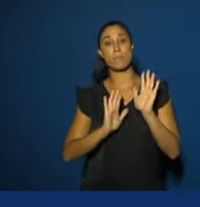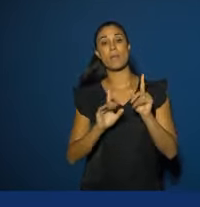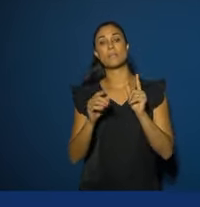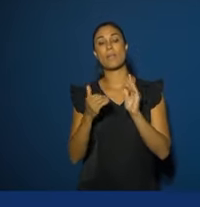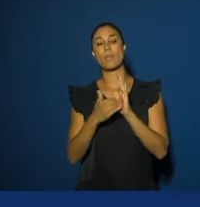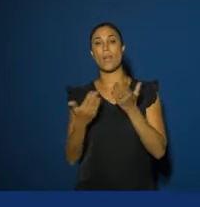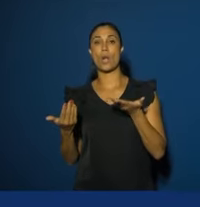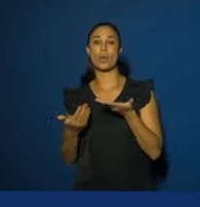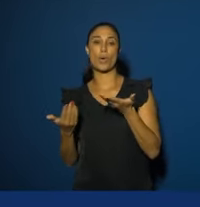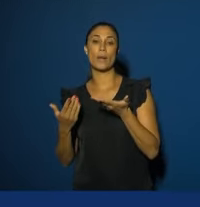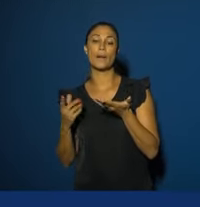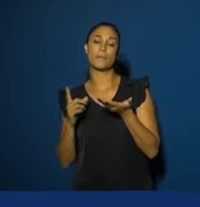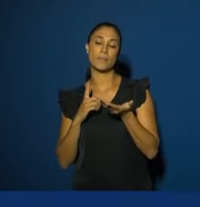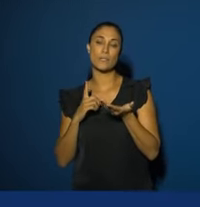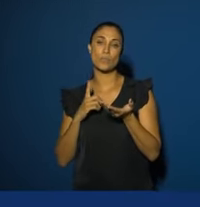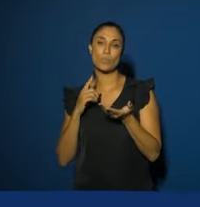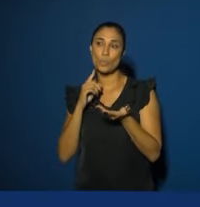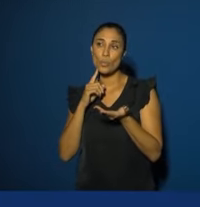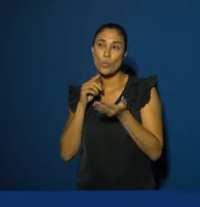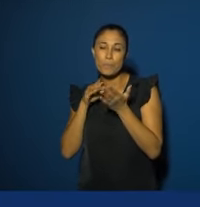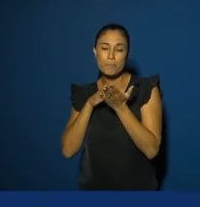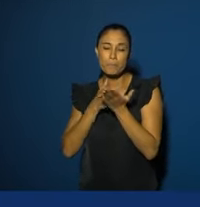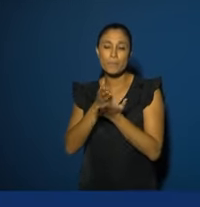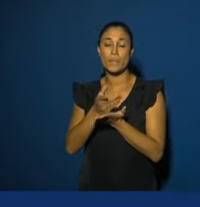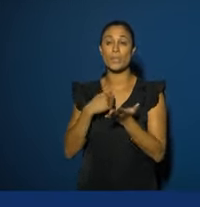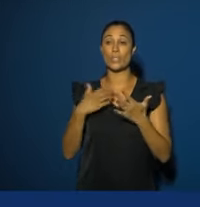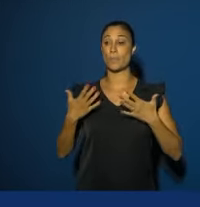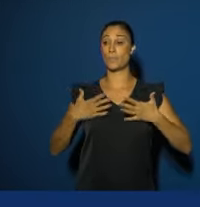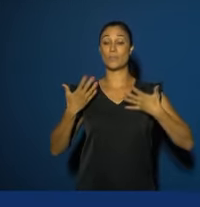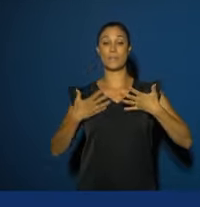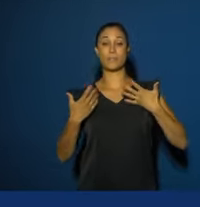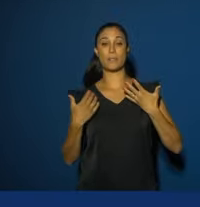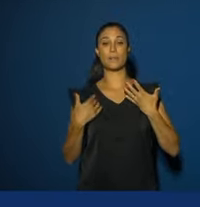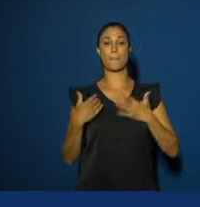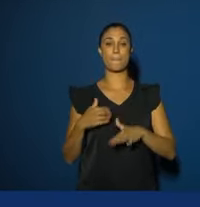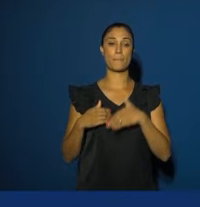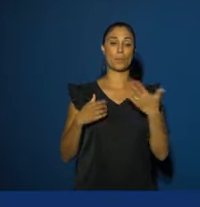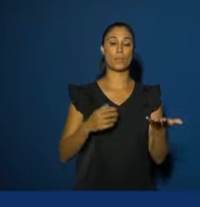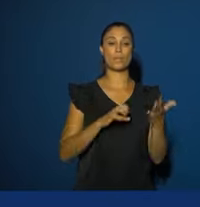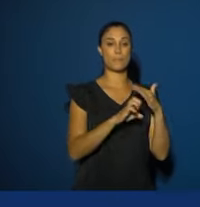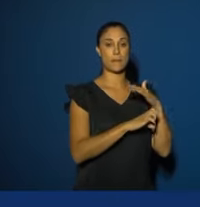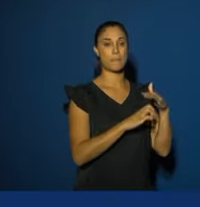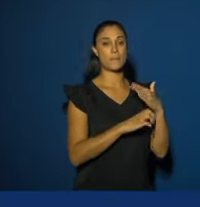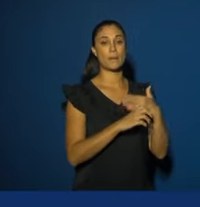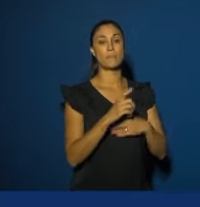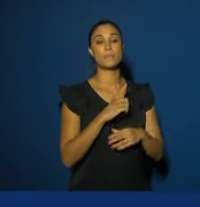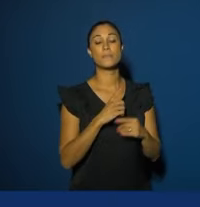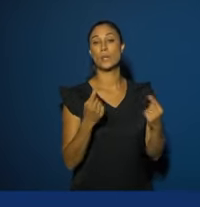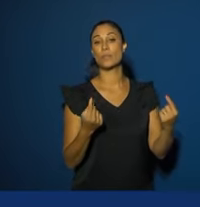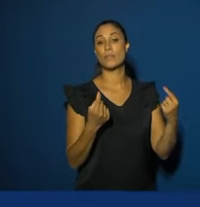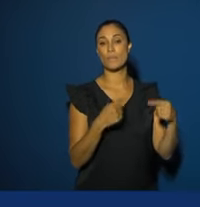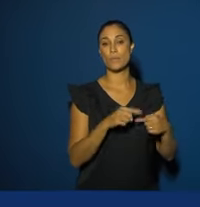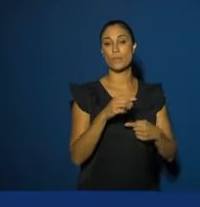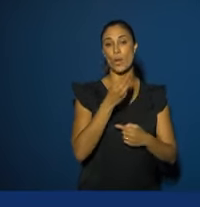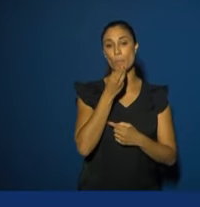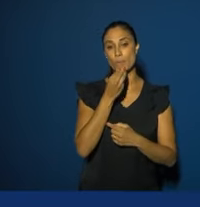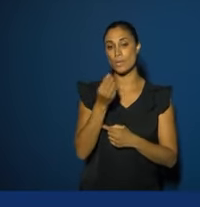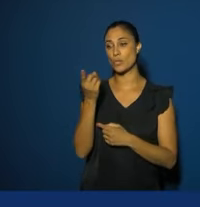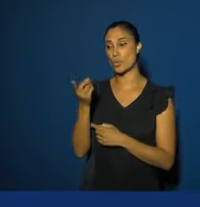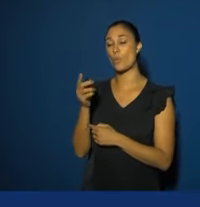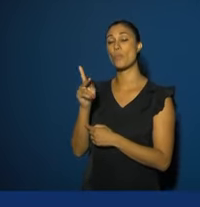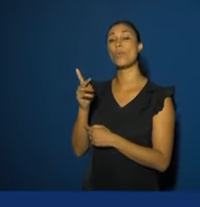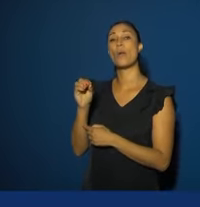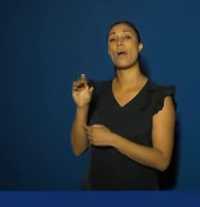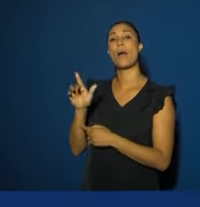até o momento tem sido super né cumprido a risco então a gente tá muito entusiasmado e do lado da empresa eu acho que tem aqui que um desafio e a oportunidade como disse o